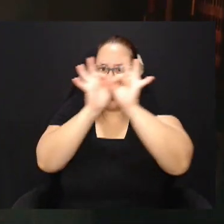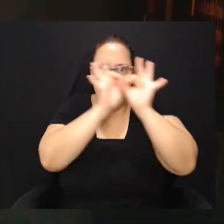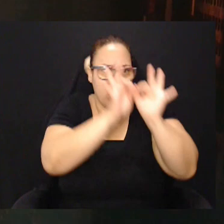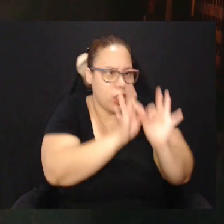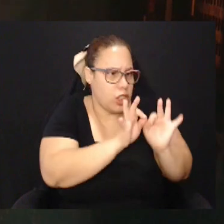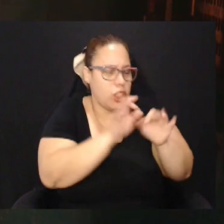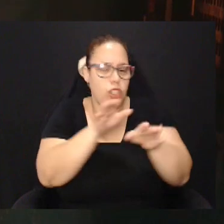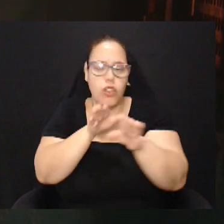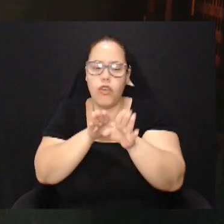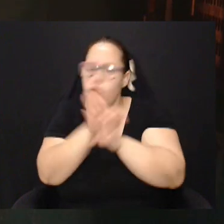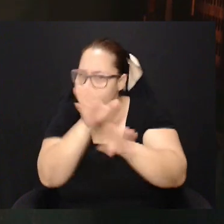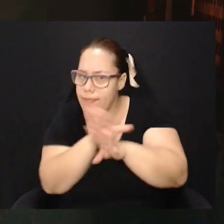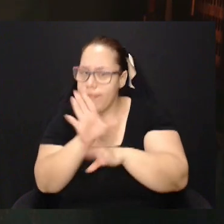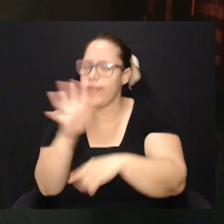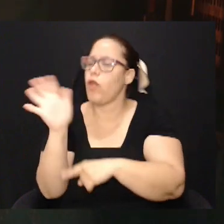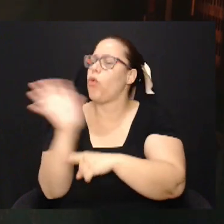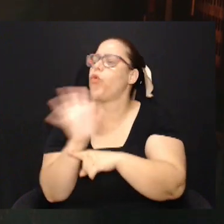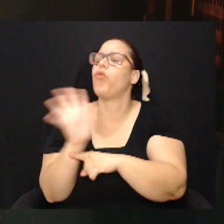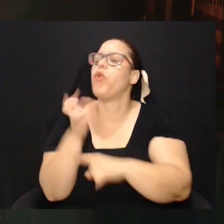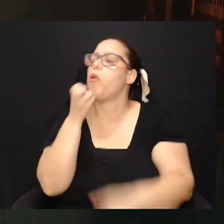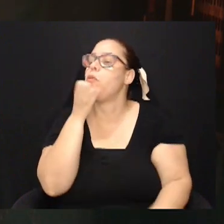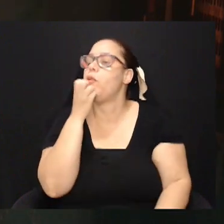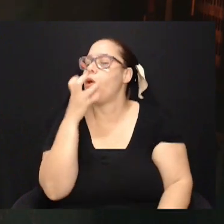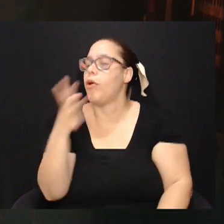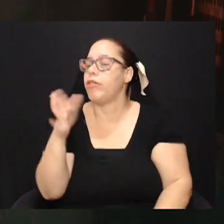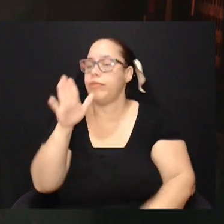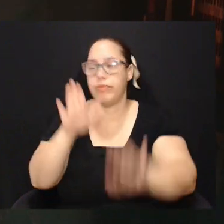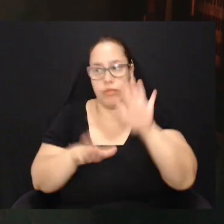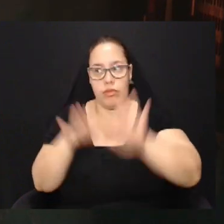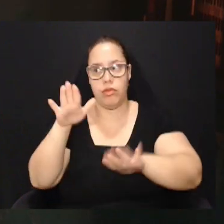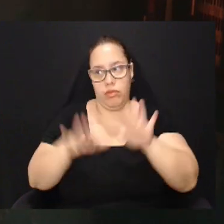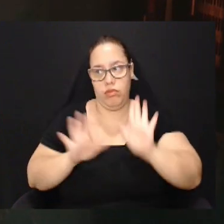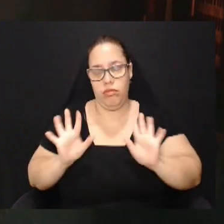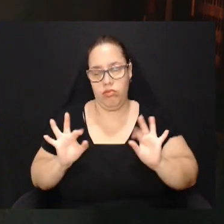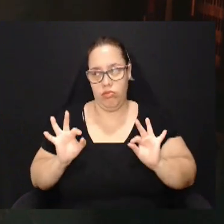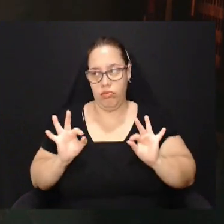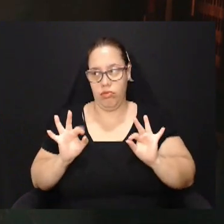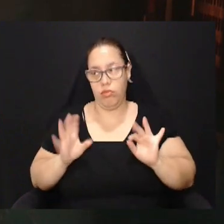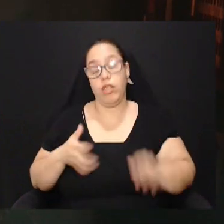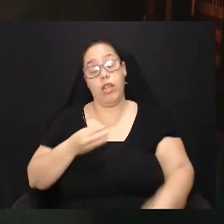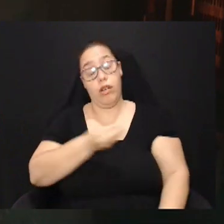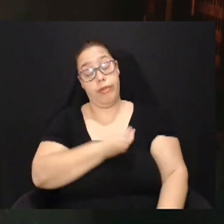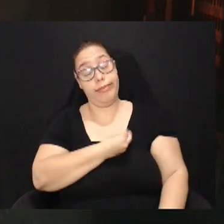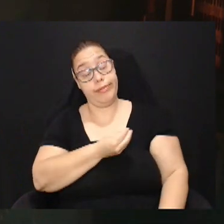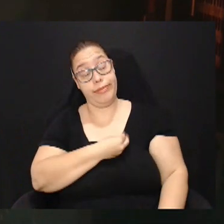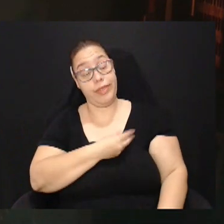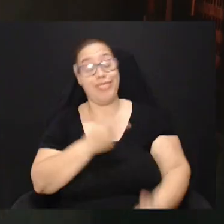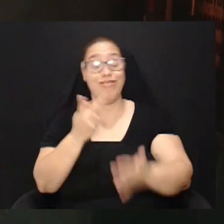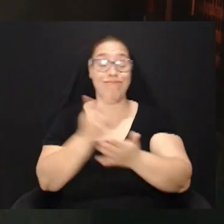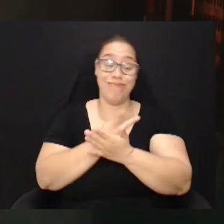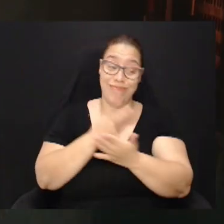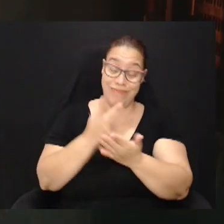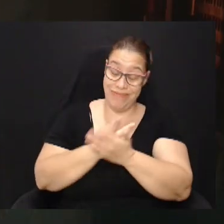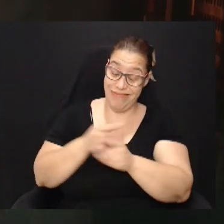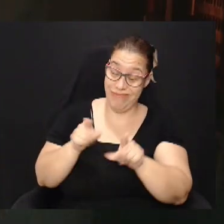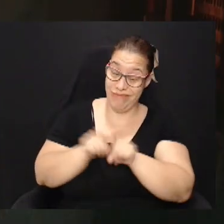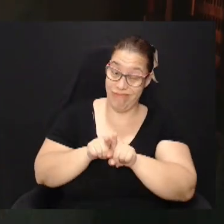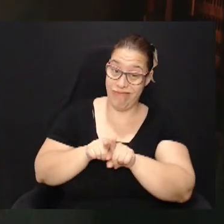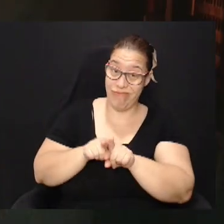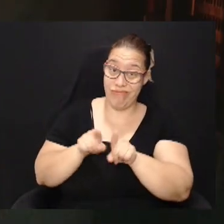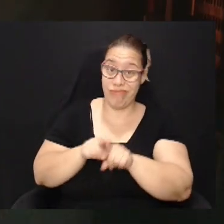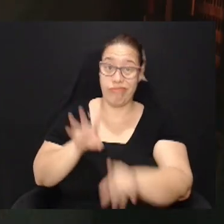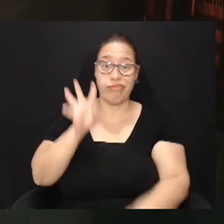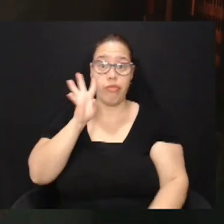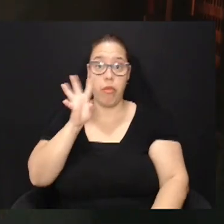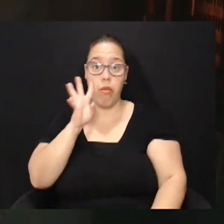do filme para determinados momentos em que estamos vivendo? Porque a gente pode errar também. Se a gente não tá muito legal, você vai assistir um filme de drama,